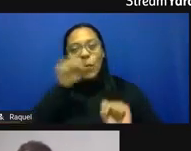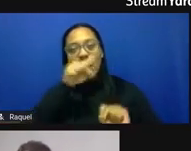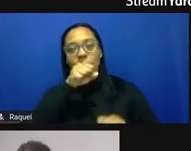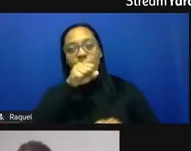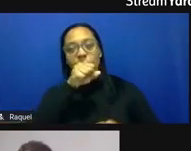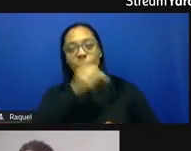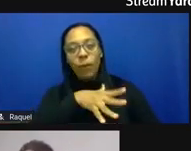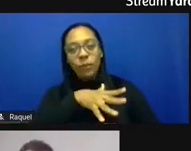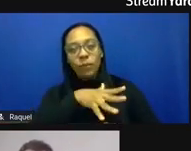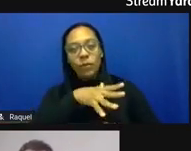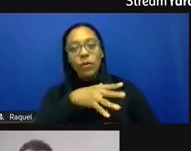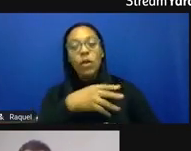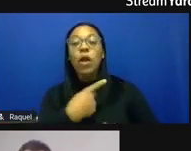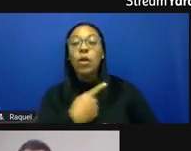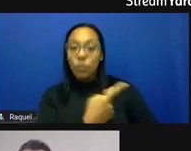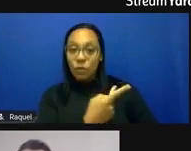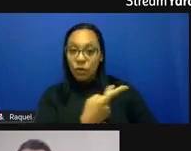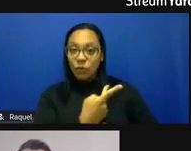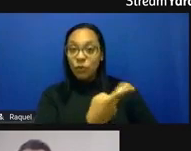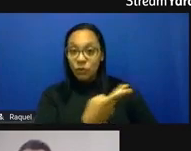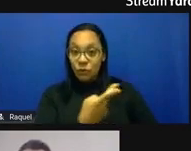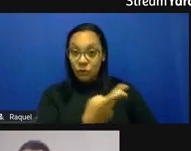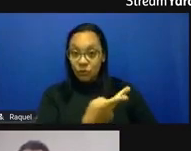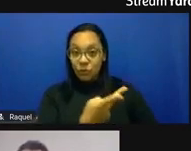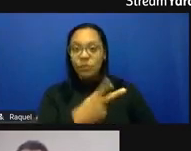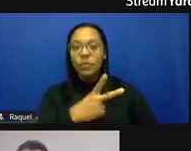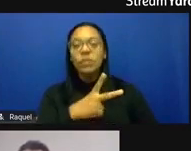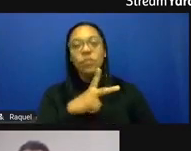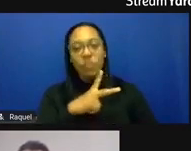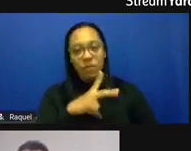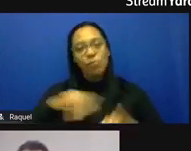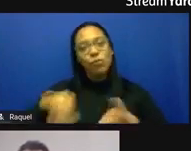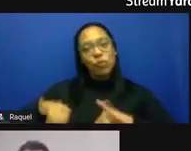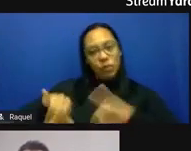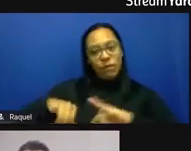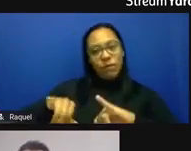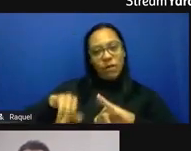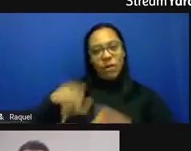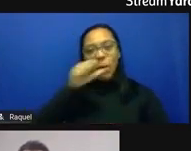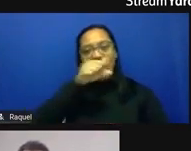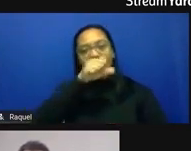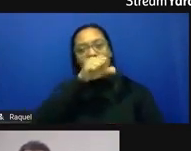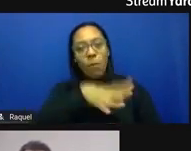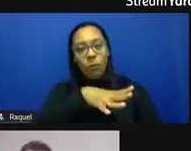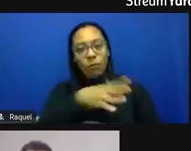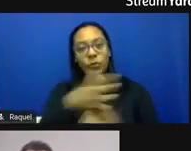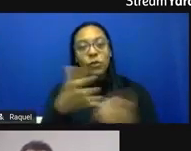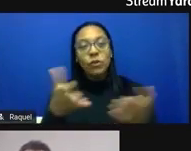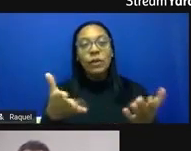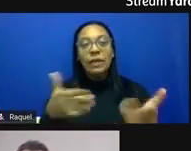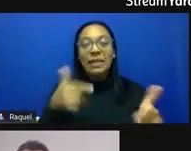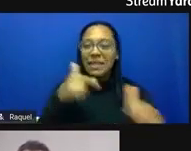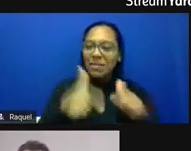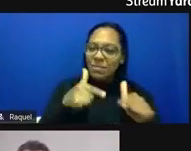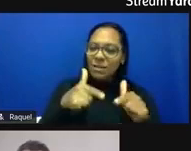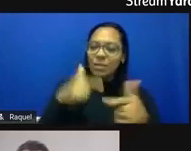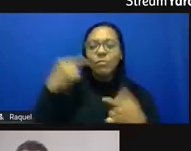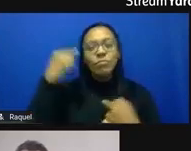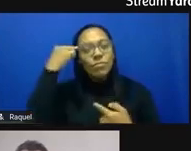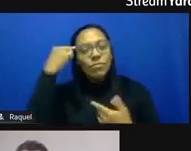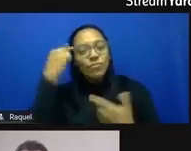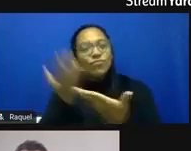nós duas sofremos e hoje nós trabalhamos para tentar ajudar outras